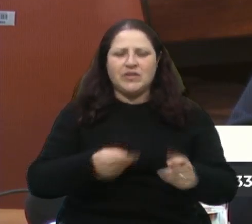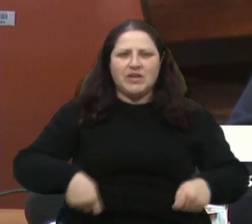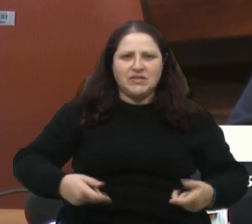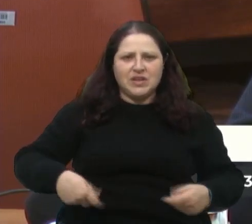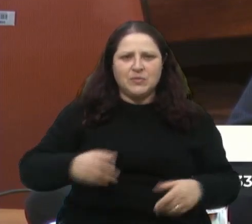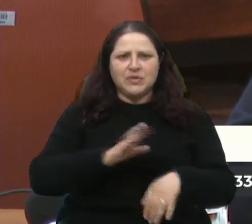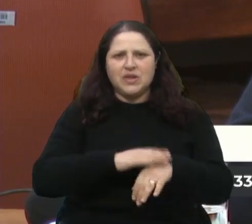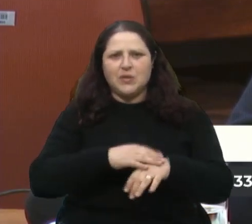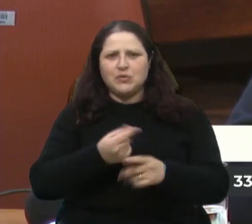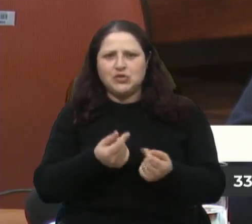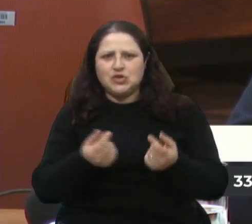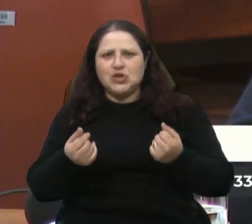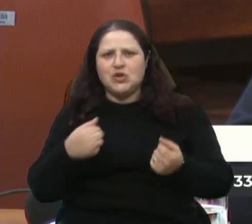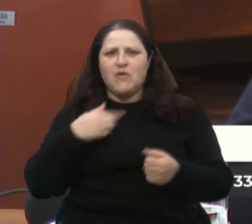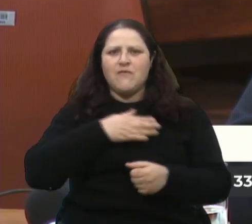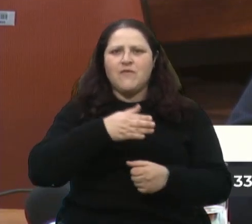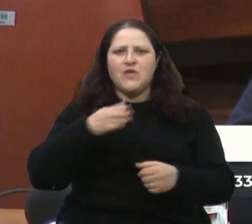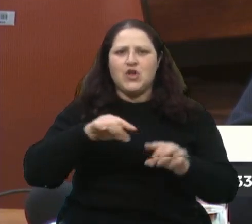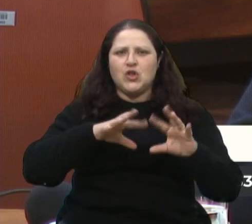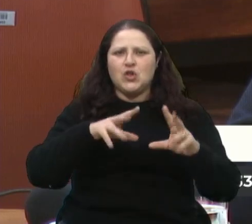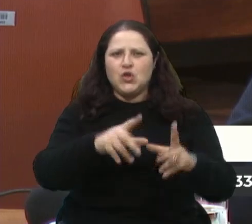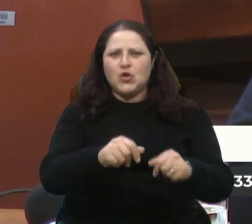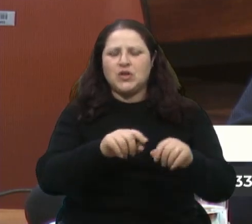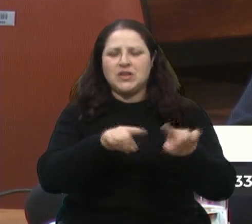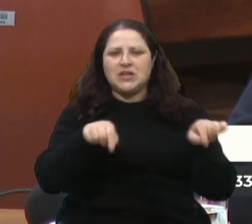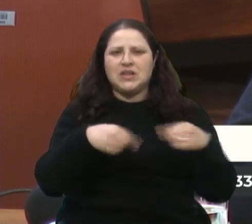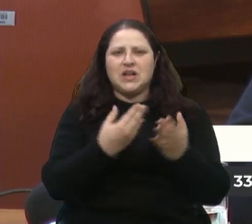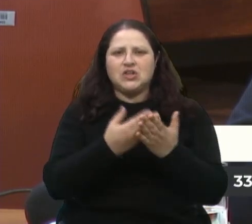passei por todas as salas de aula de escolas